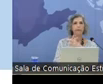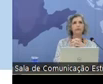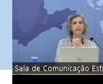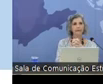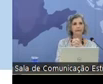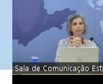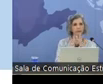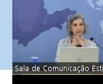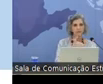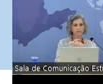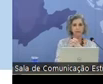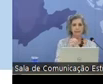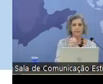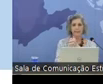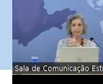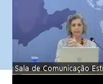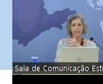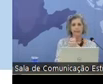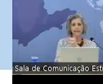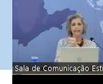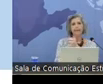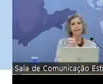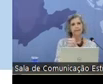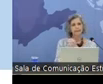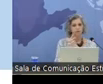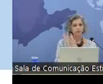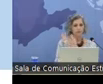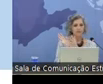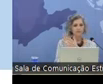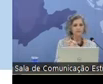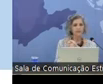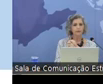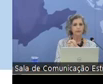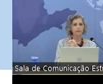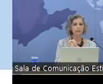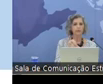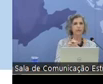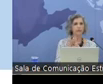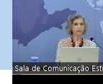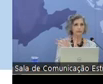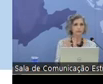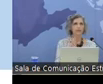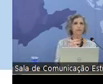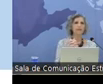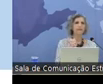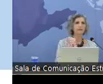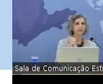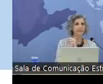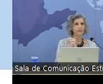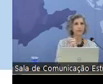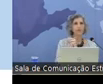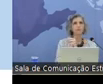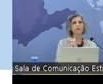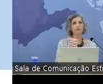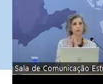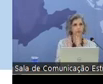foi o primeiro mês que começou a sua funcionalidade e até a data da última atualização que no nosso caso que vocês vão ver foi